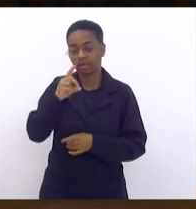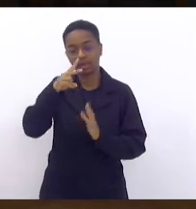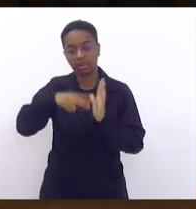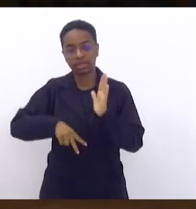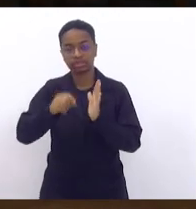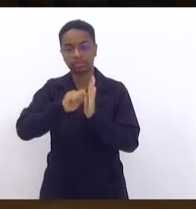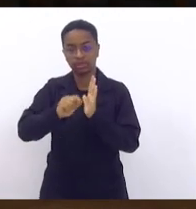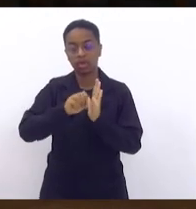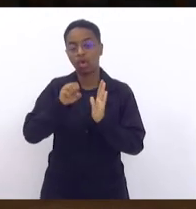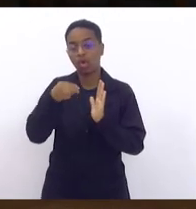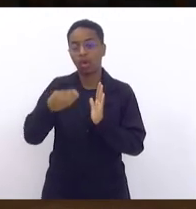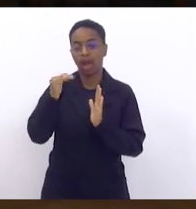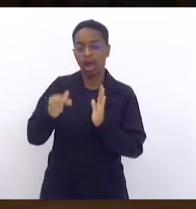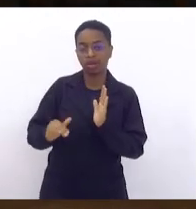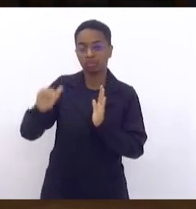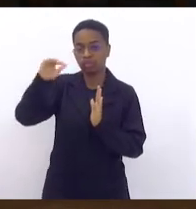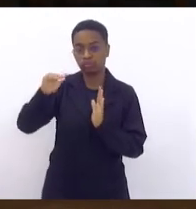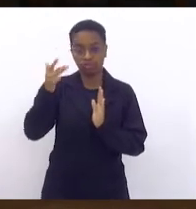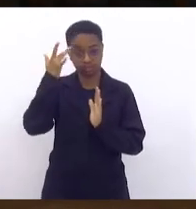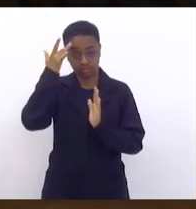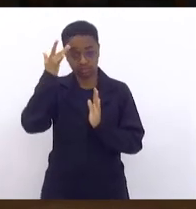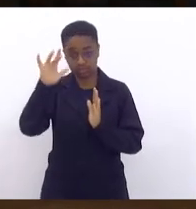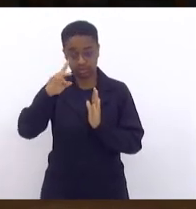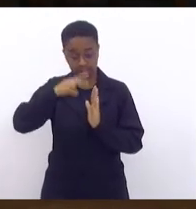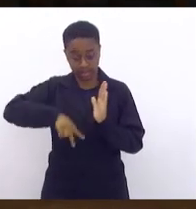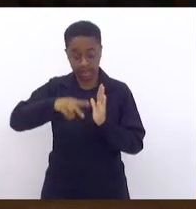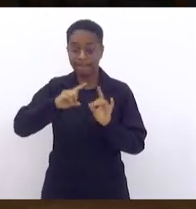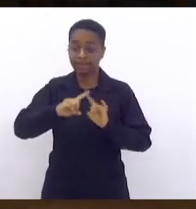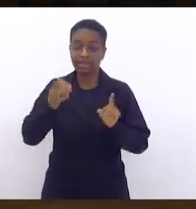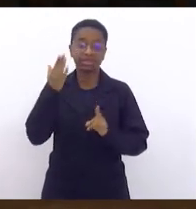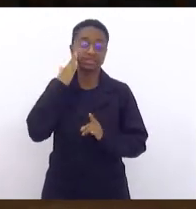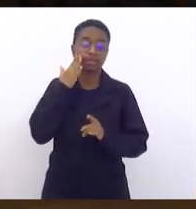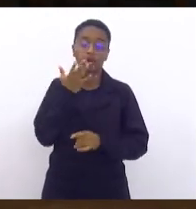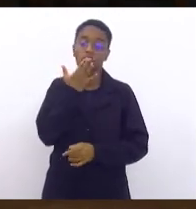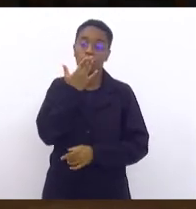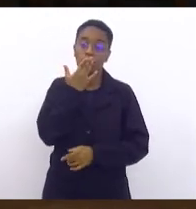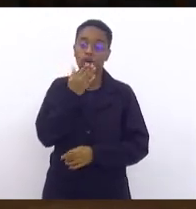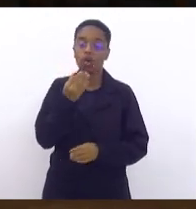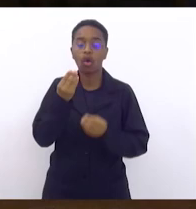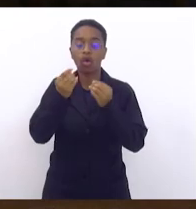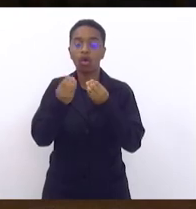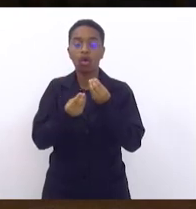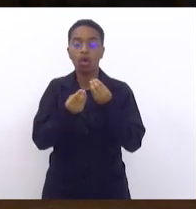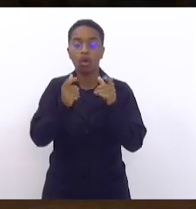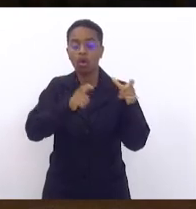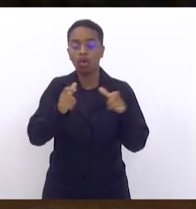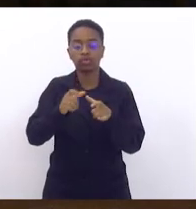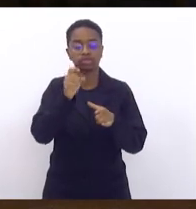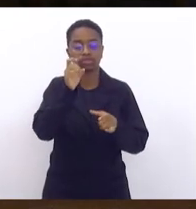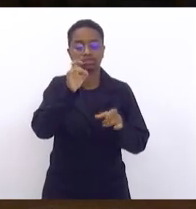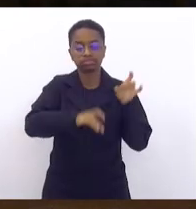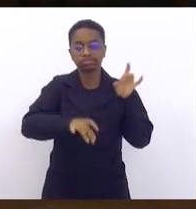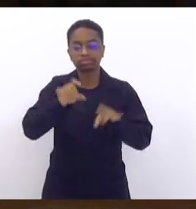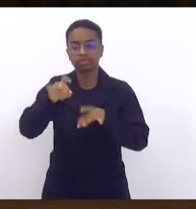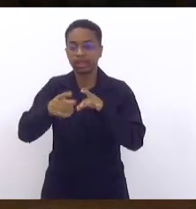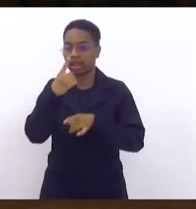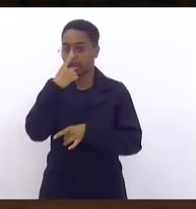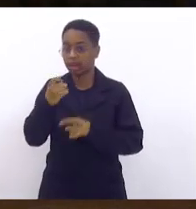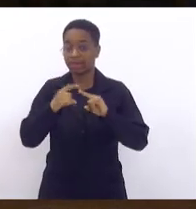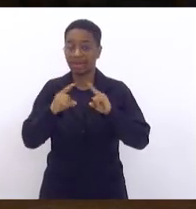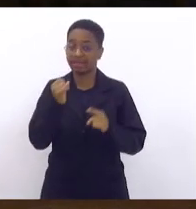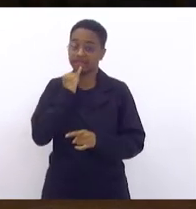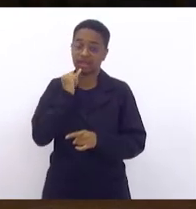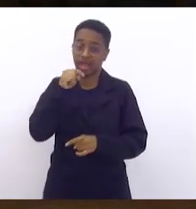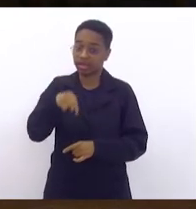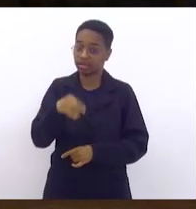adulto não Alfabetizado pela cor ele possa identificar onde ele vai jogar Aquele lixo que infelizmente o nosso país ainda não